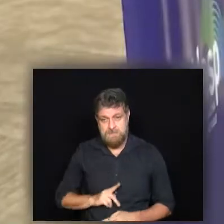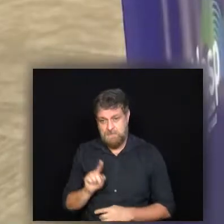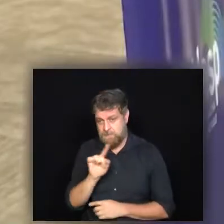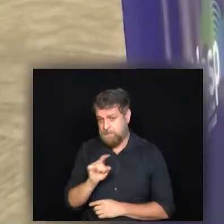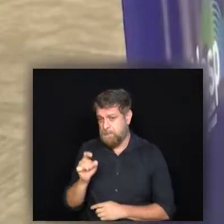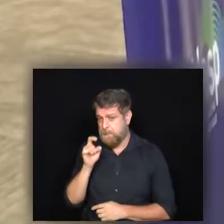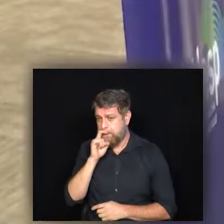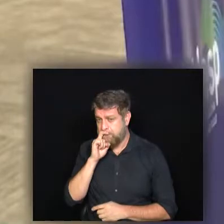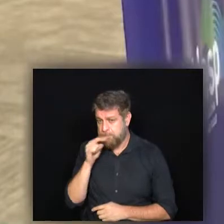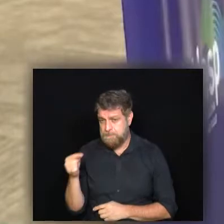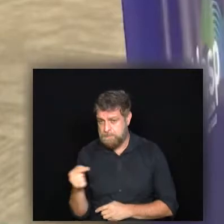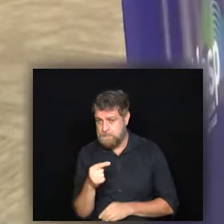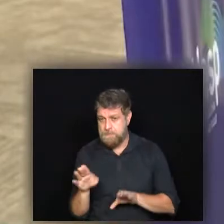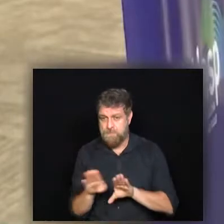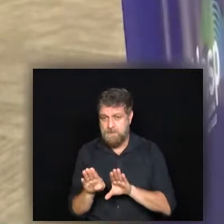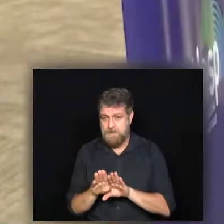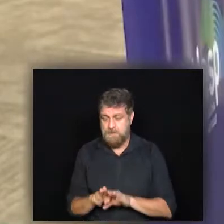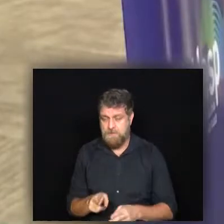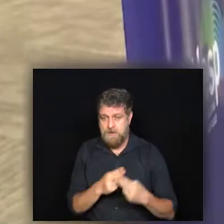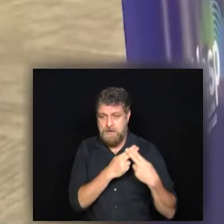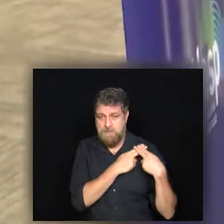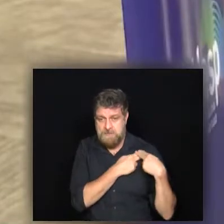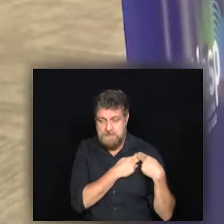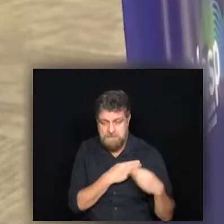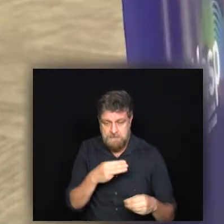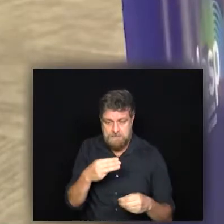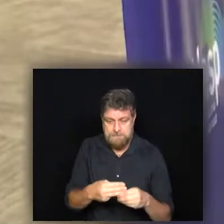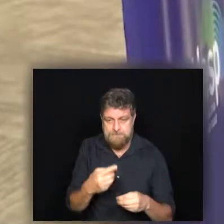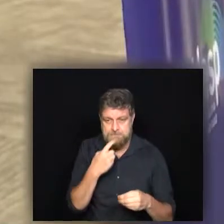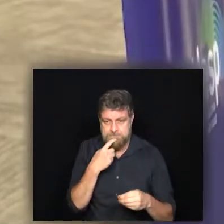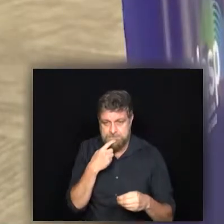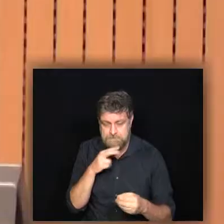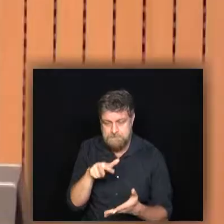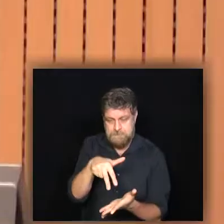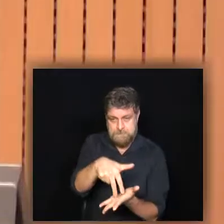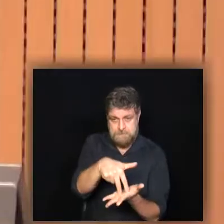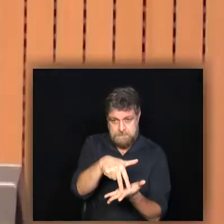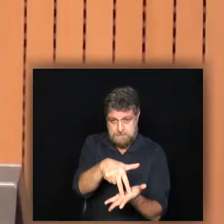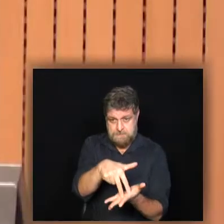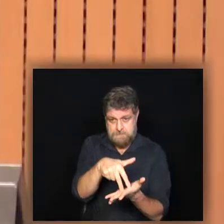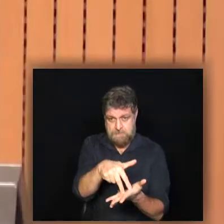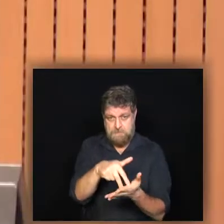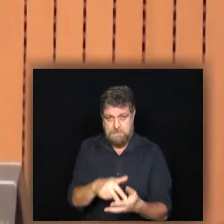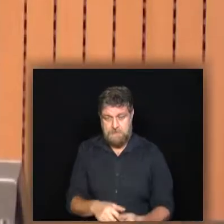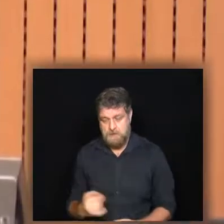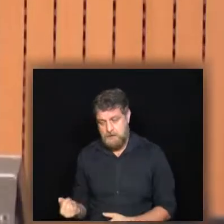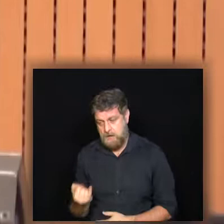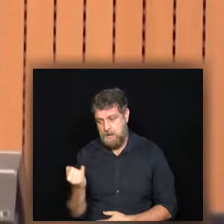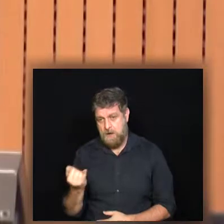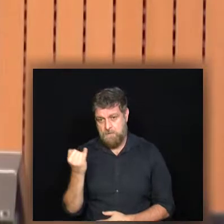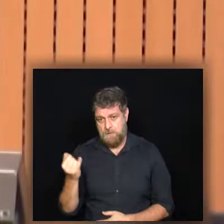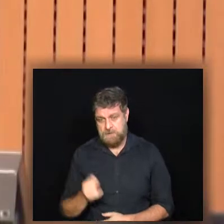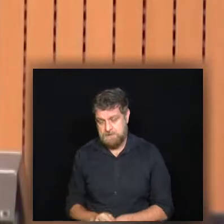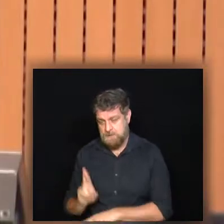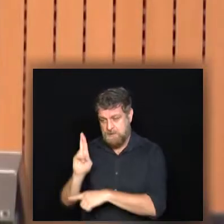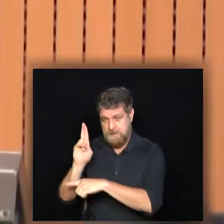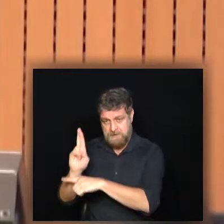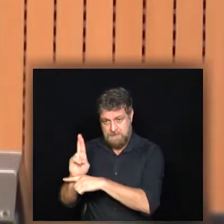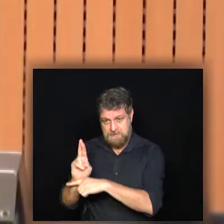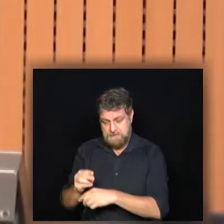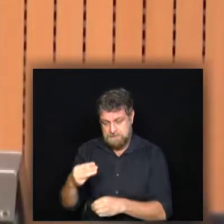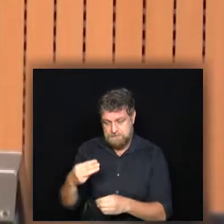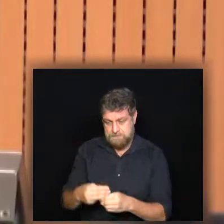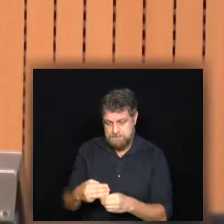Campinas, que também está à frente do Parlamento Metropolitano, falou da importância dos representantes dos municípios da